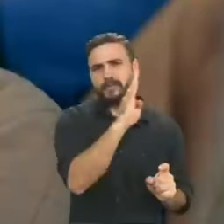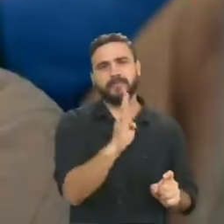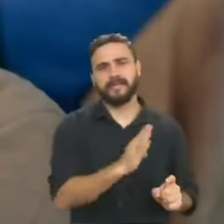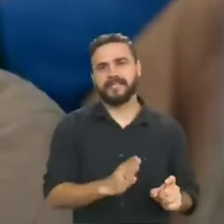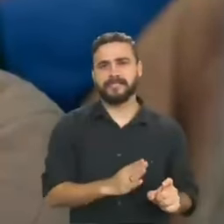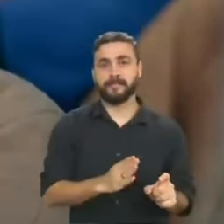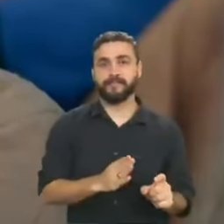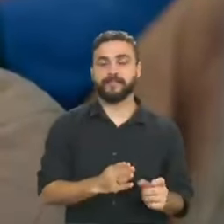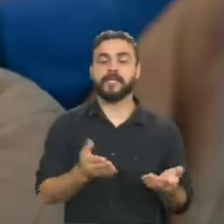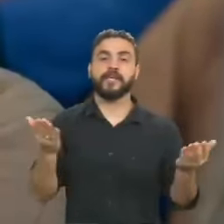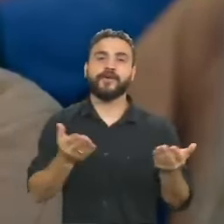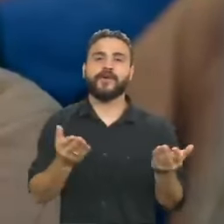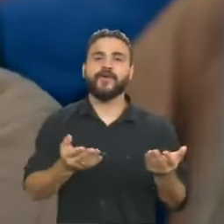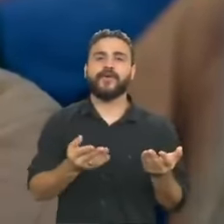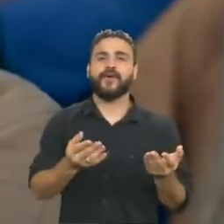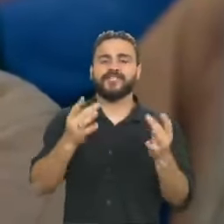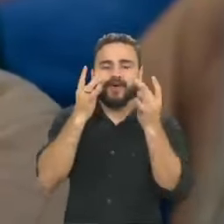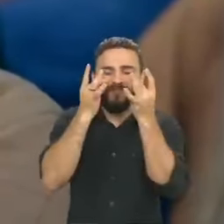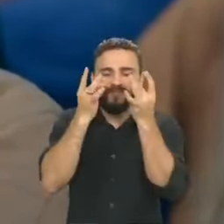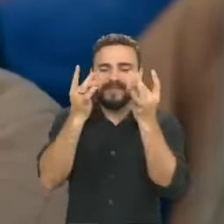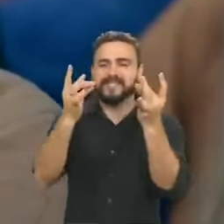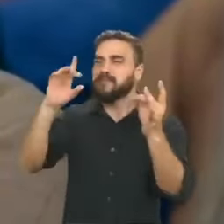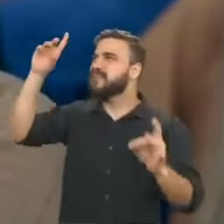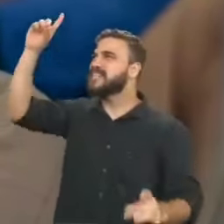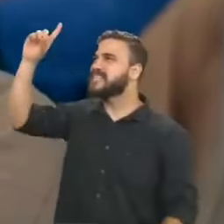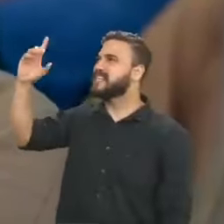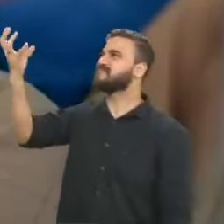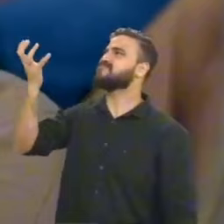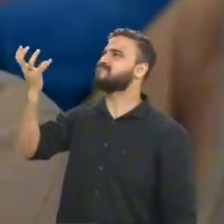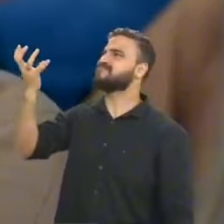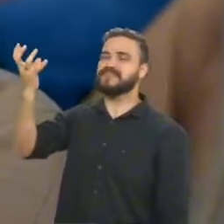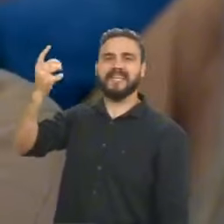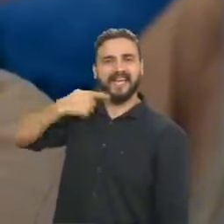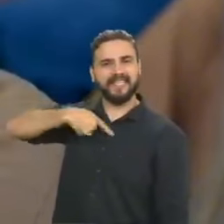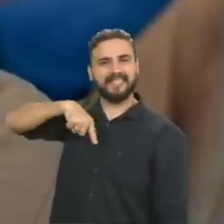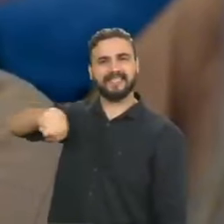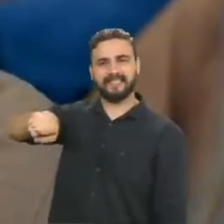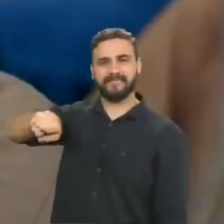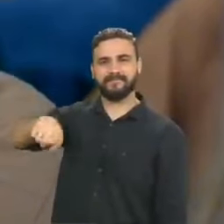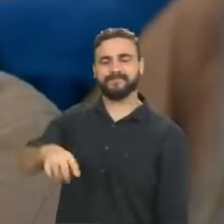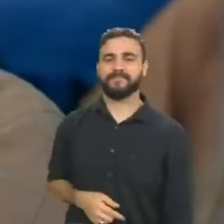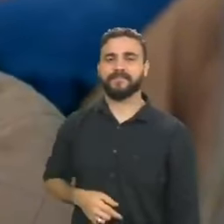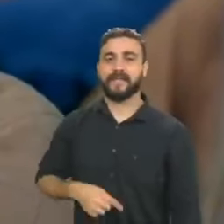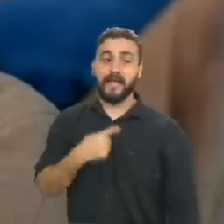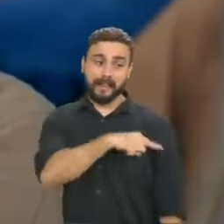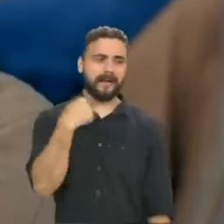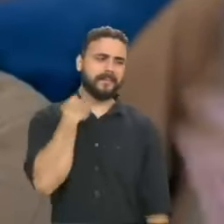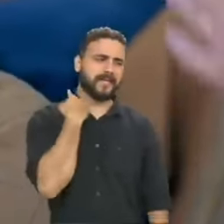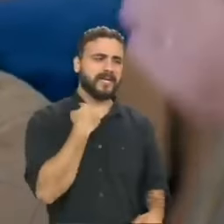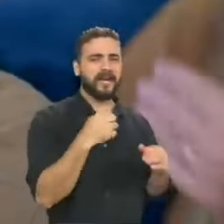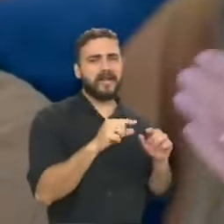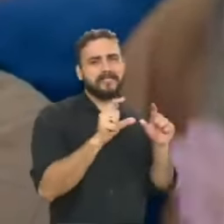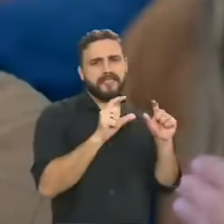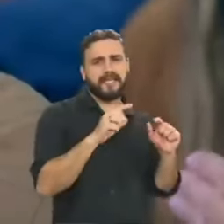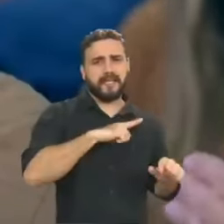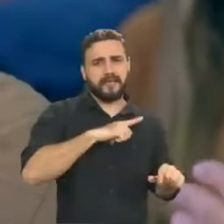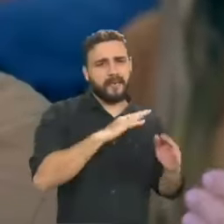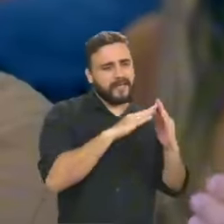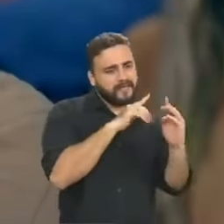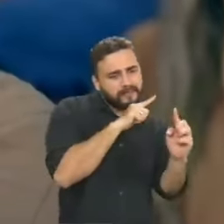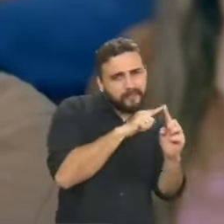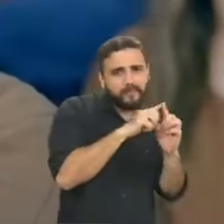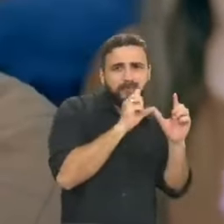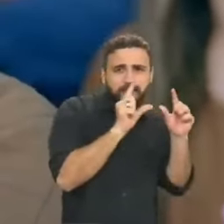o chamado de Deus tão claro para nós. Nós somos uma igrejinha lá em Belo Horizonte, mas que já tem lá, né, essa ONG aí,